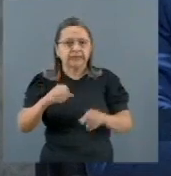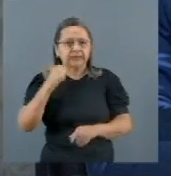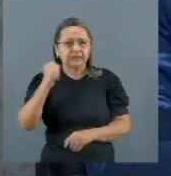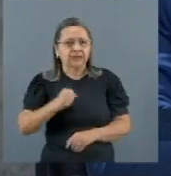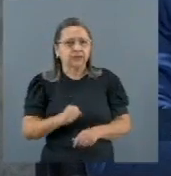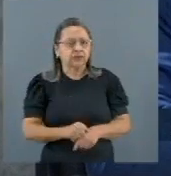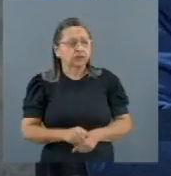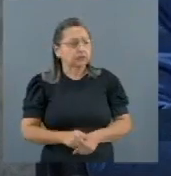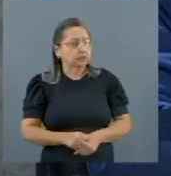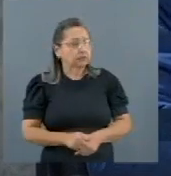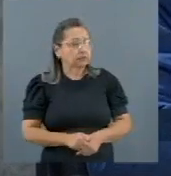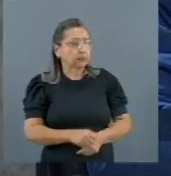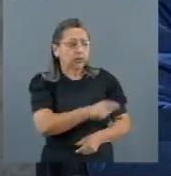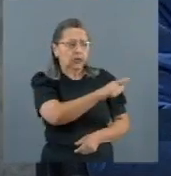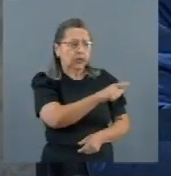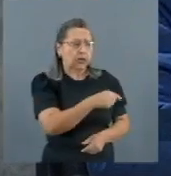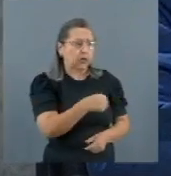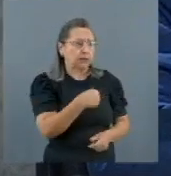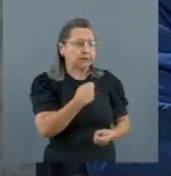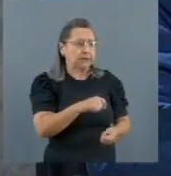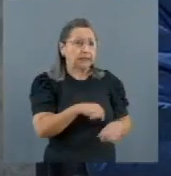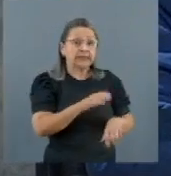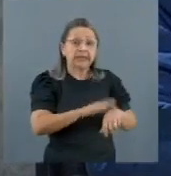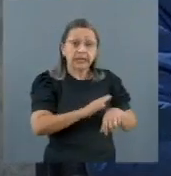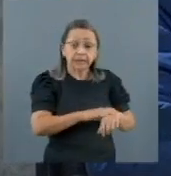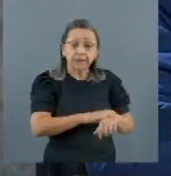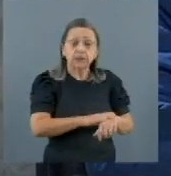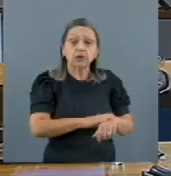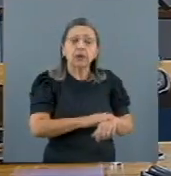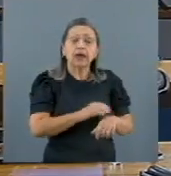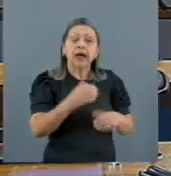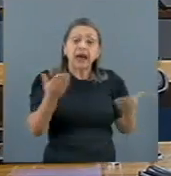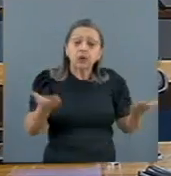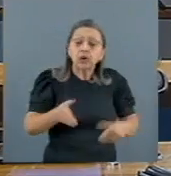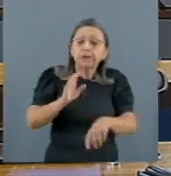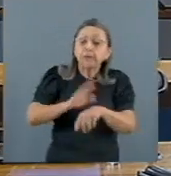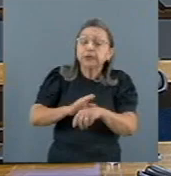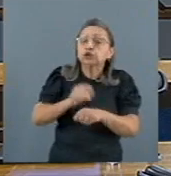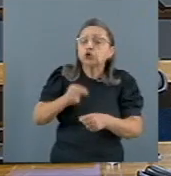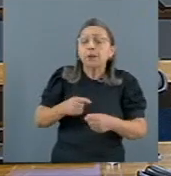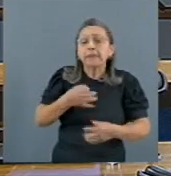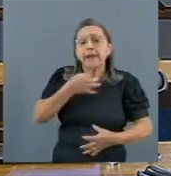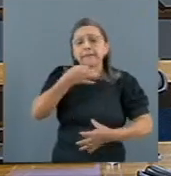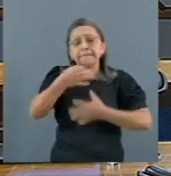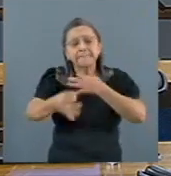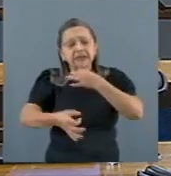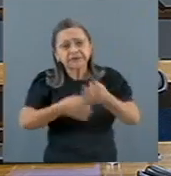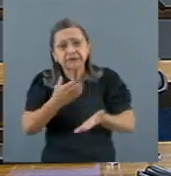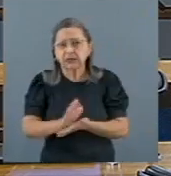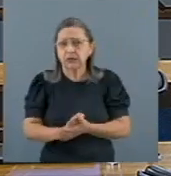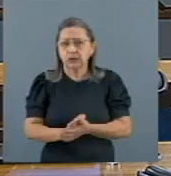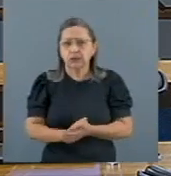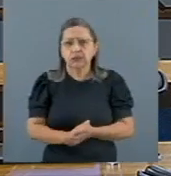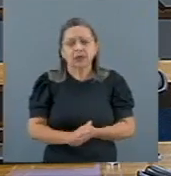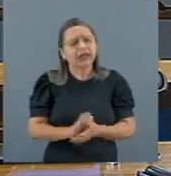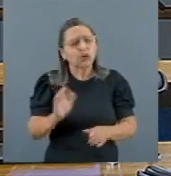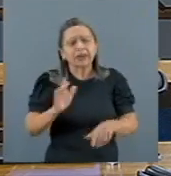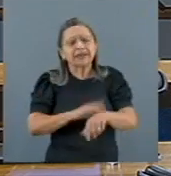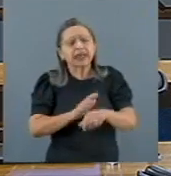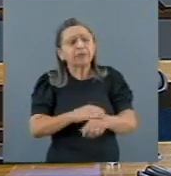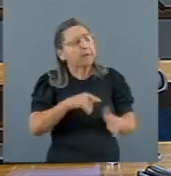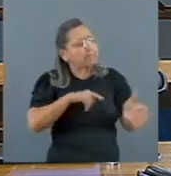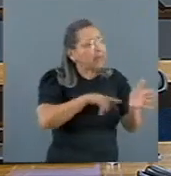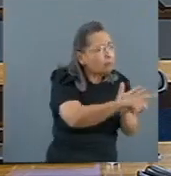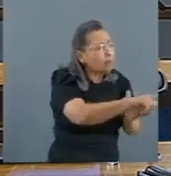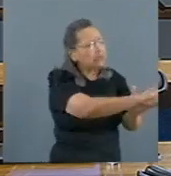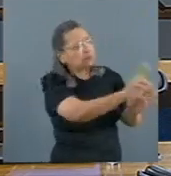fazer nenhum tipo de esclarecimento. Esse tempo é exclusivamente para uma manifestação. Excelência, veja bem, a gente